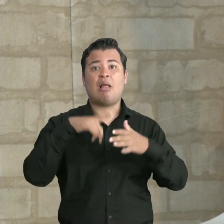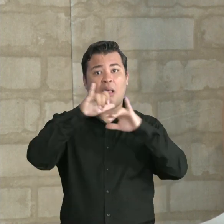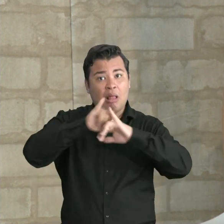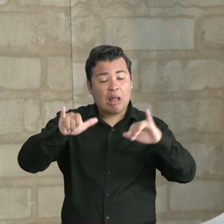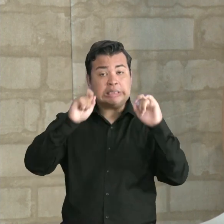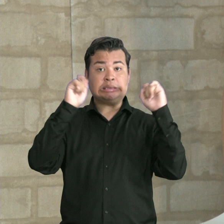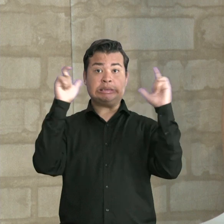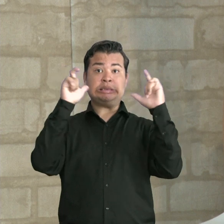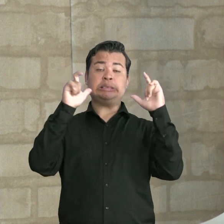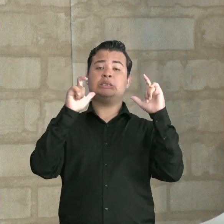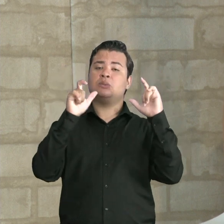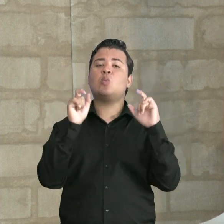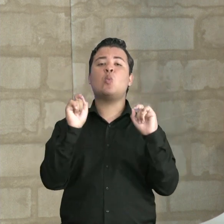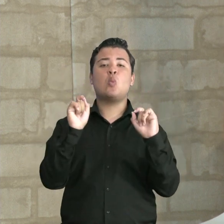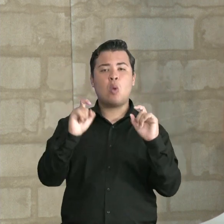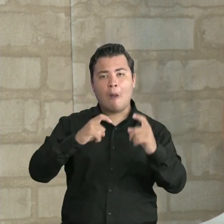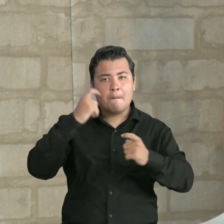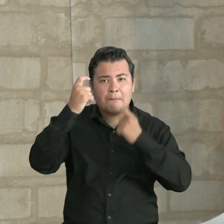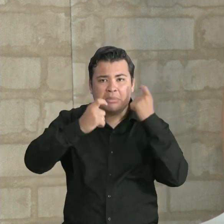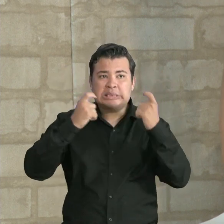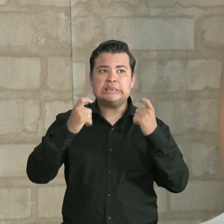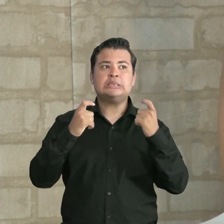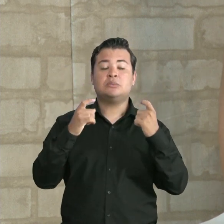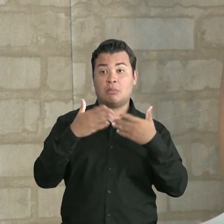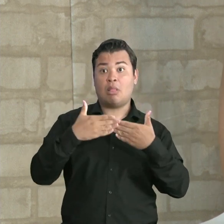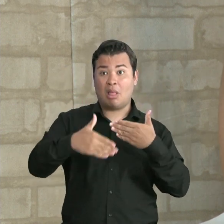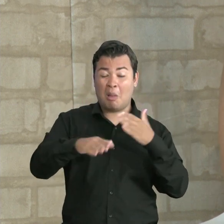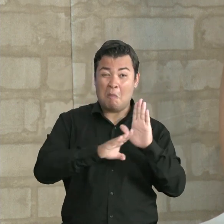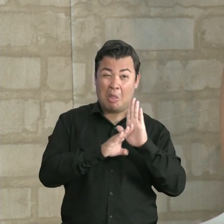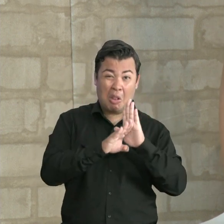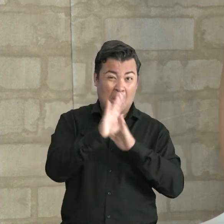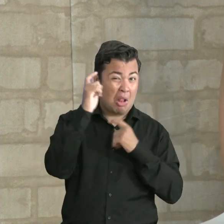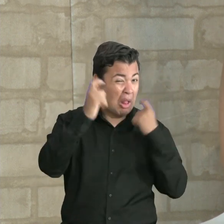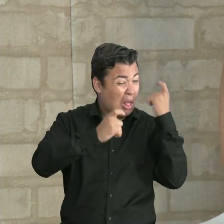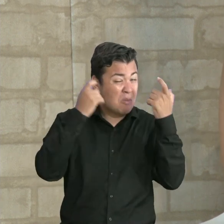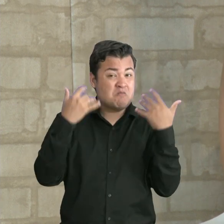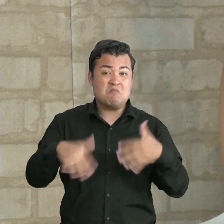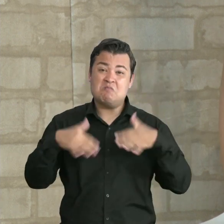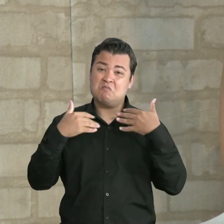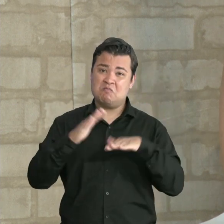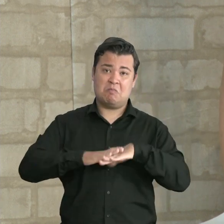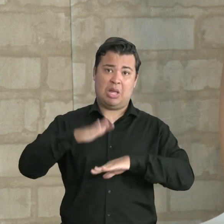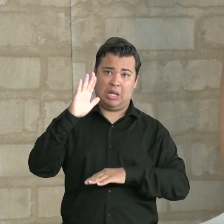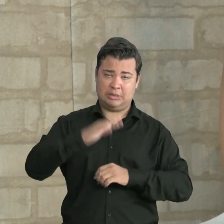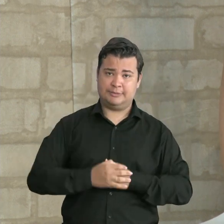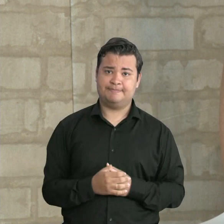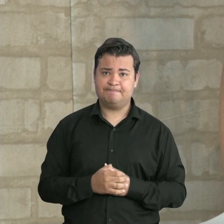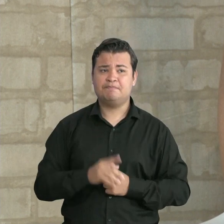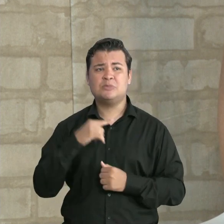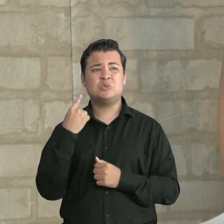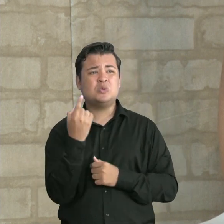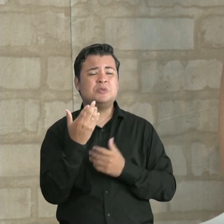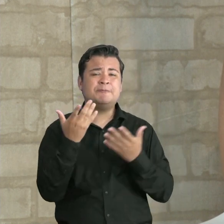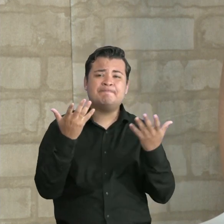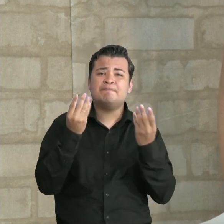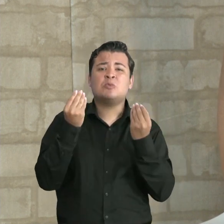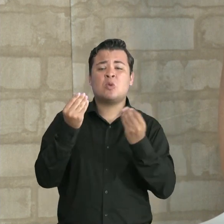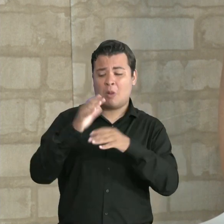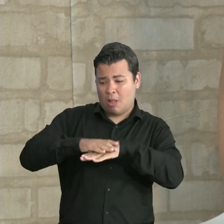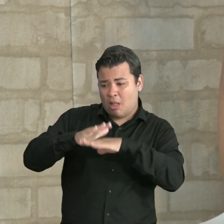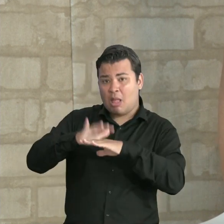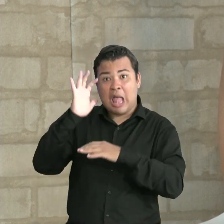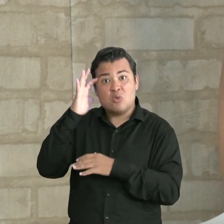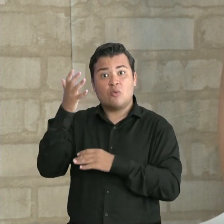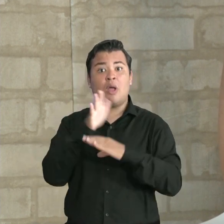preocupação, de agora em diante as preocupações são muito maiores em como poderemos contribuir efetivamente com